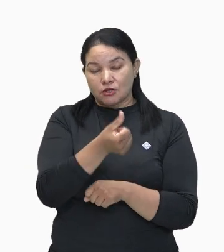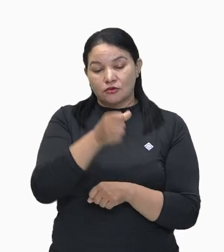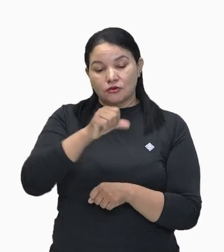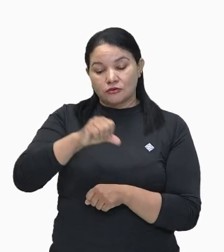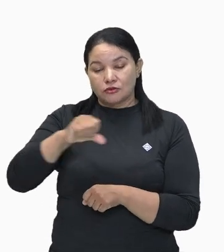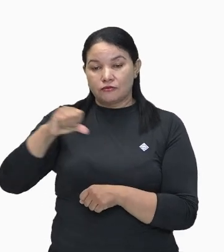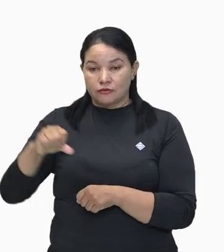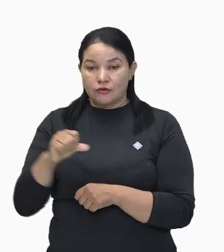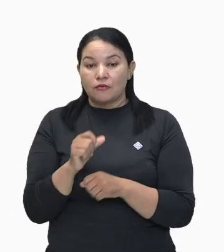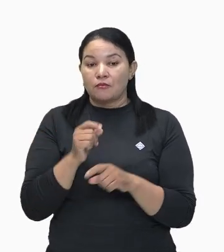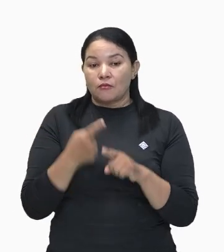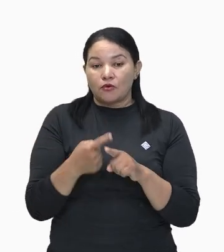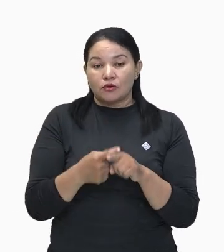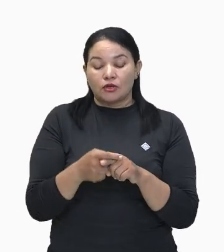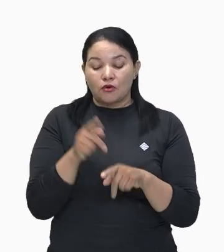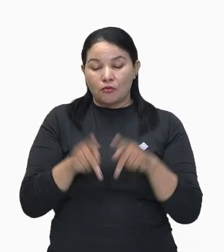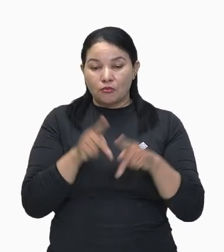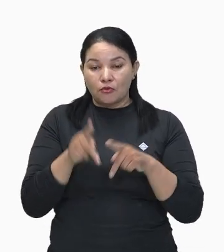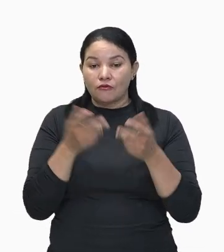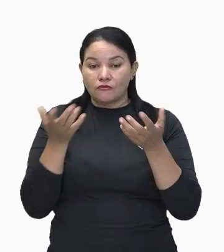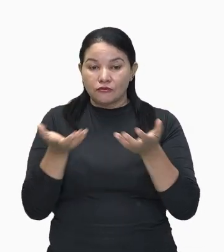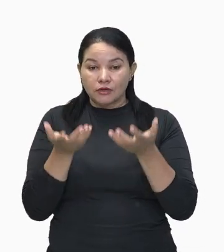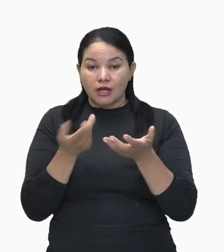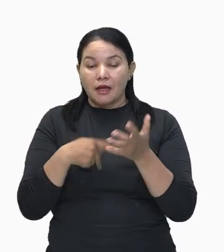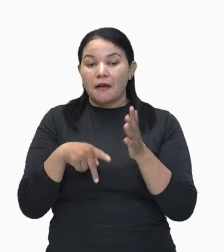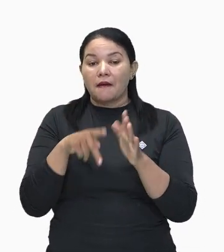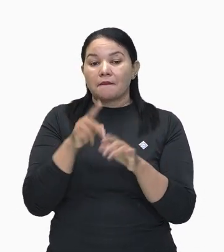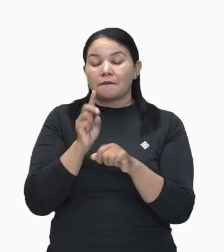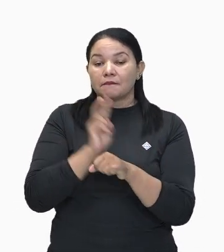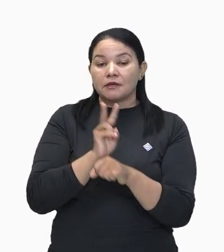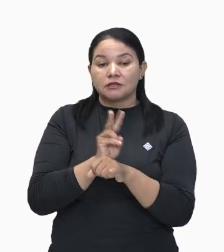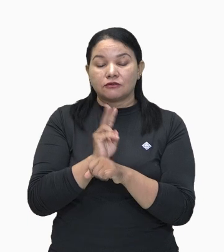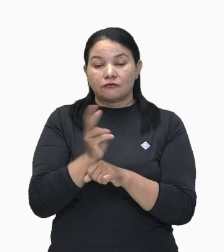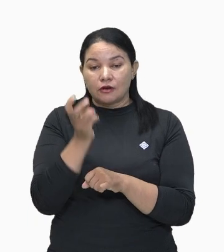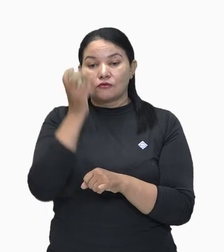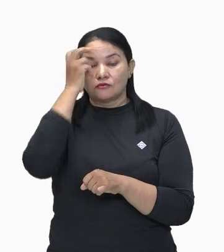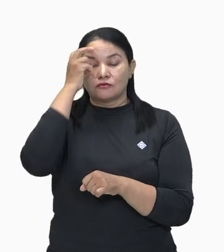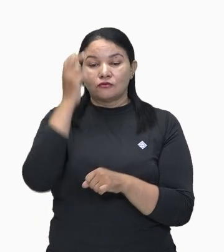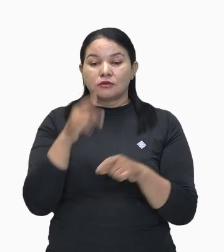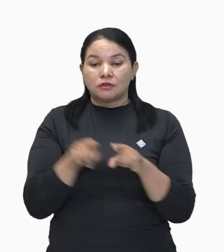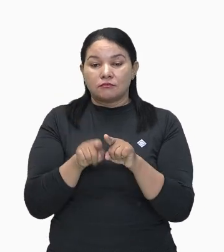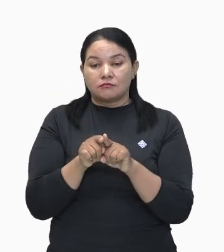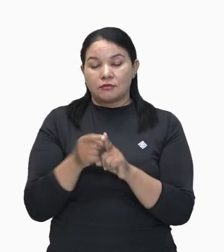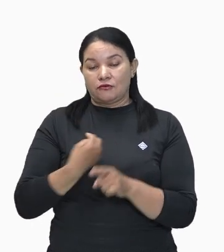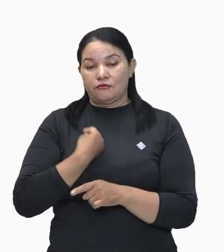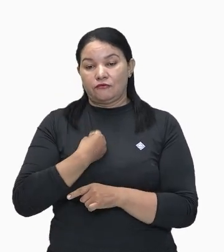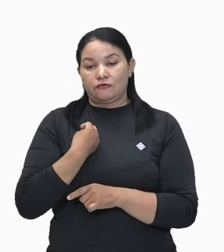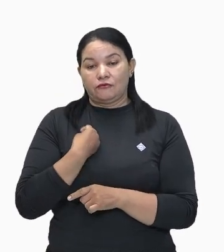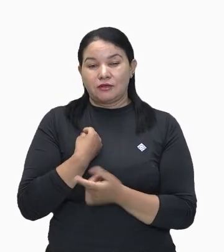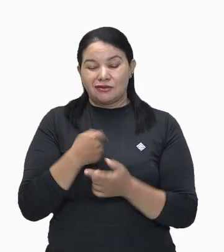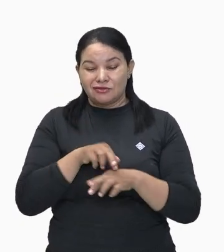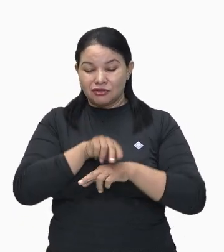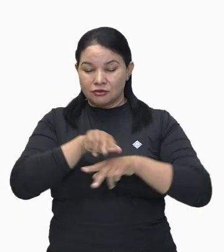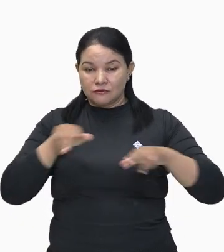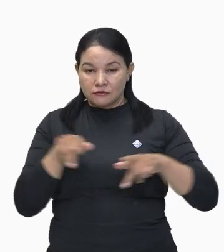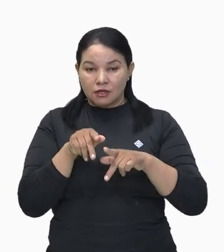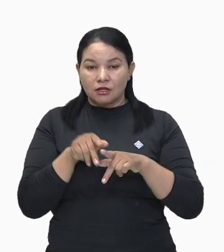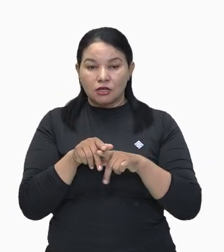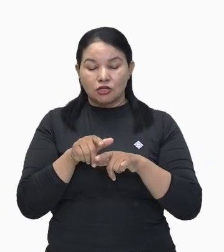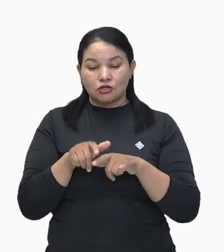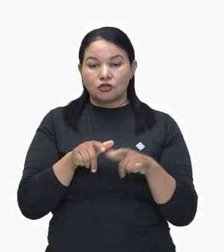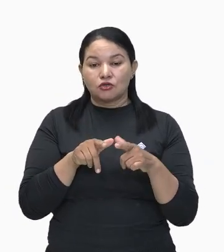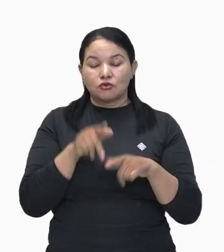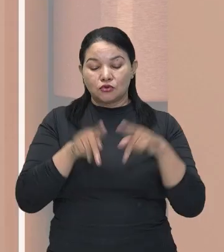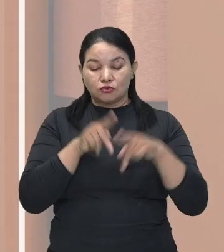povo queria fazer justamente preservar a sua cultura, o seu modo de vida, que é muito diferente da população